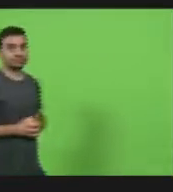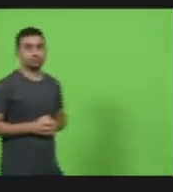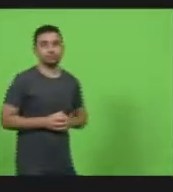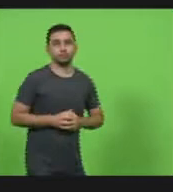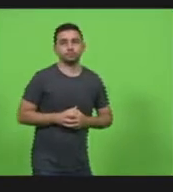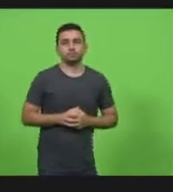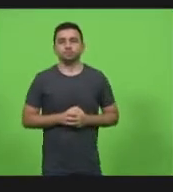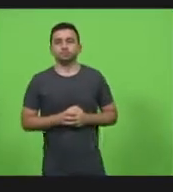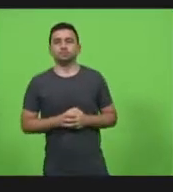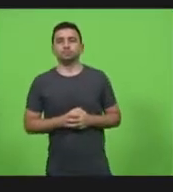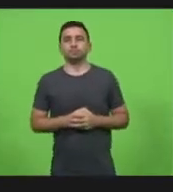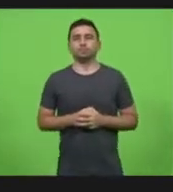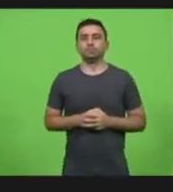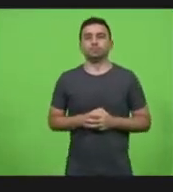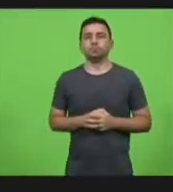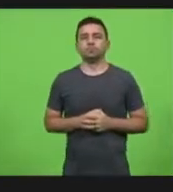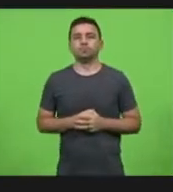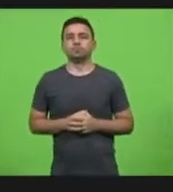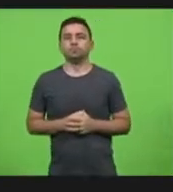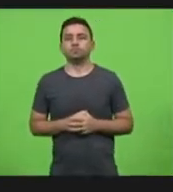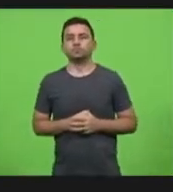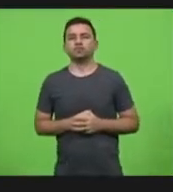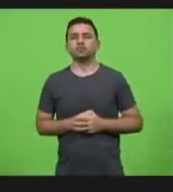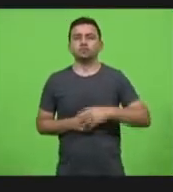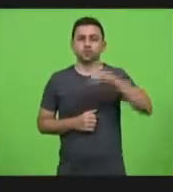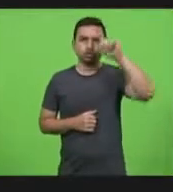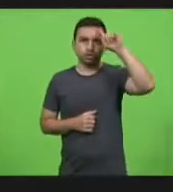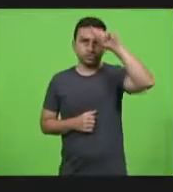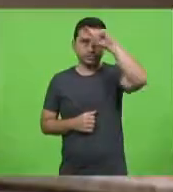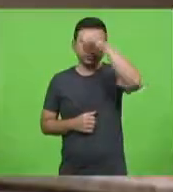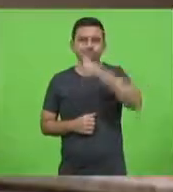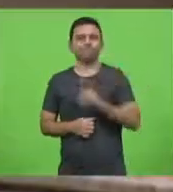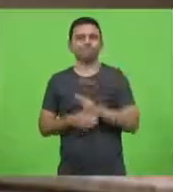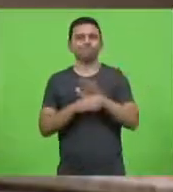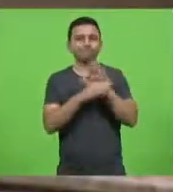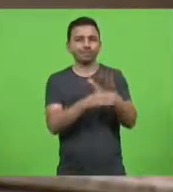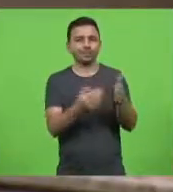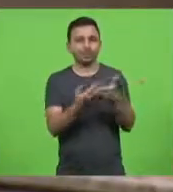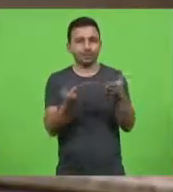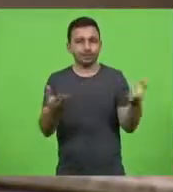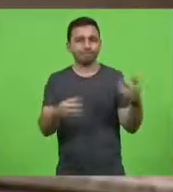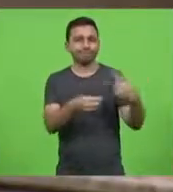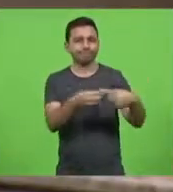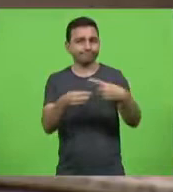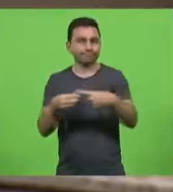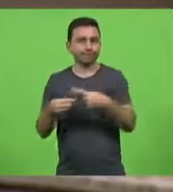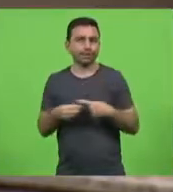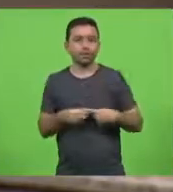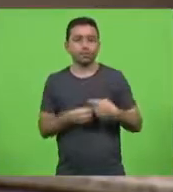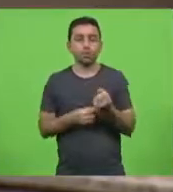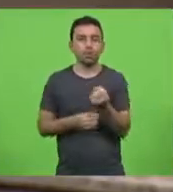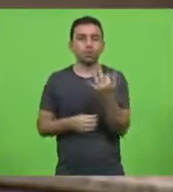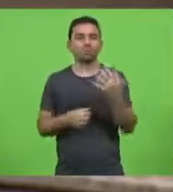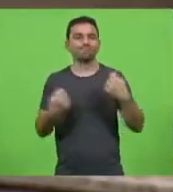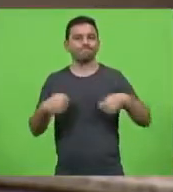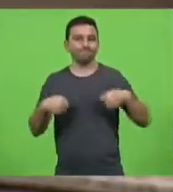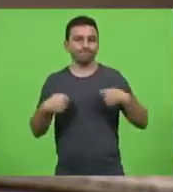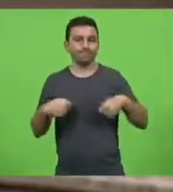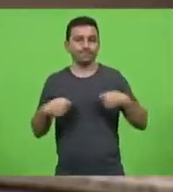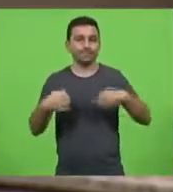levar aos municípios o efetivo que eles efetivamente necessitam. Mas o que eu havia feito uma